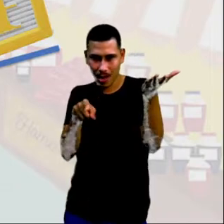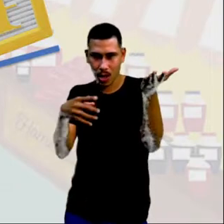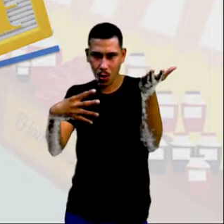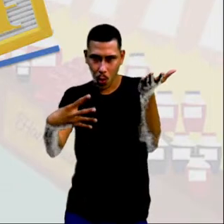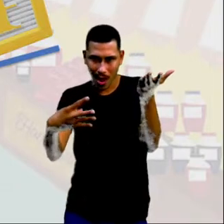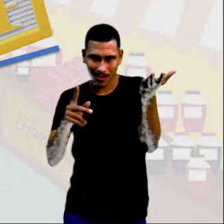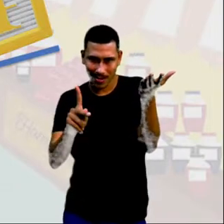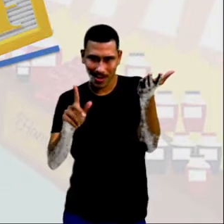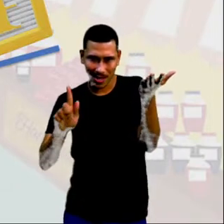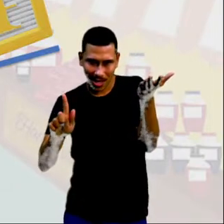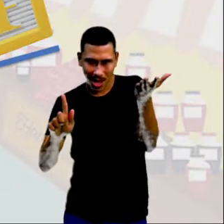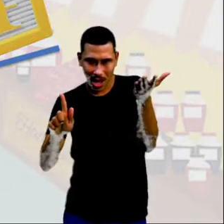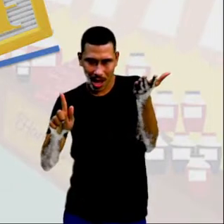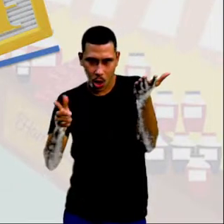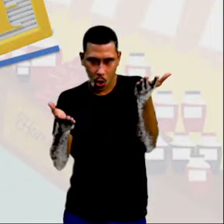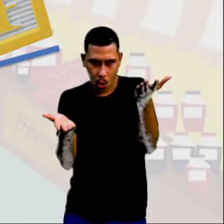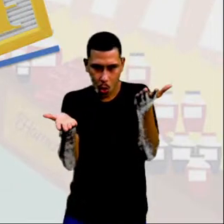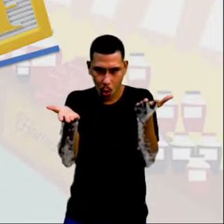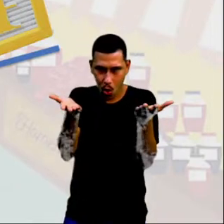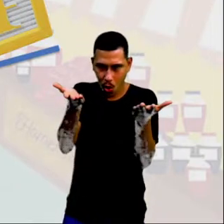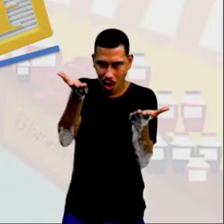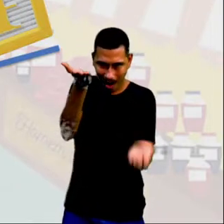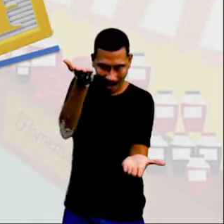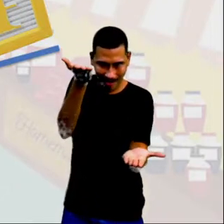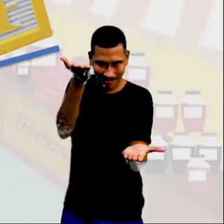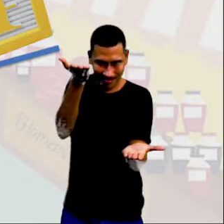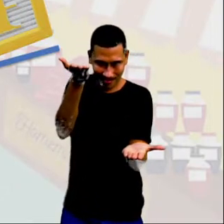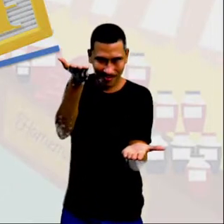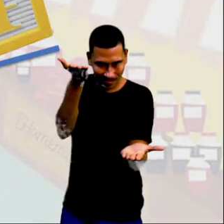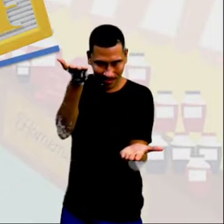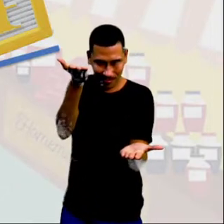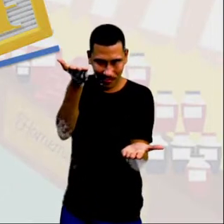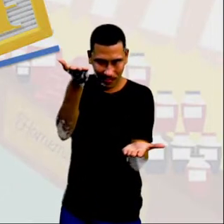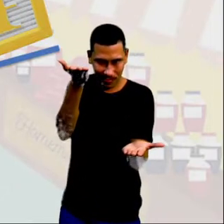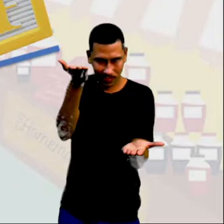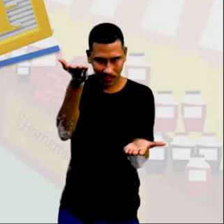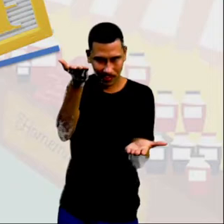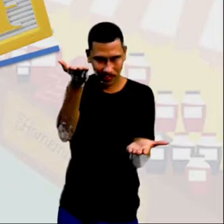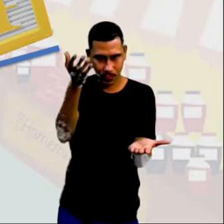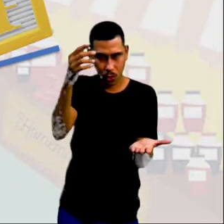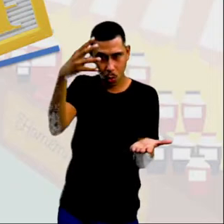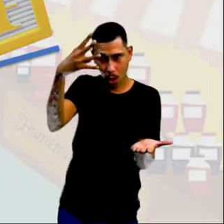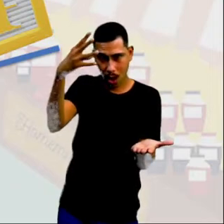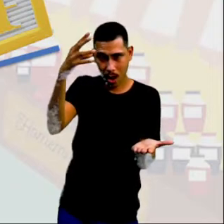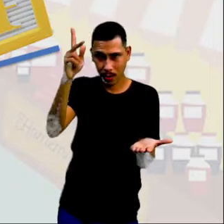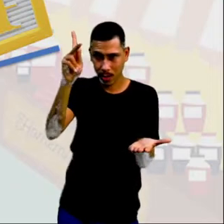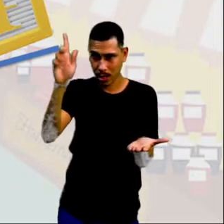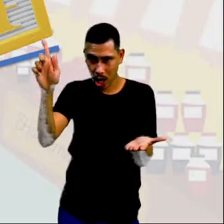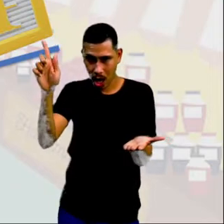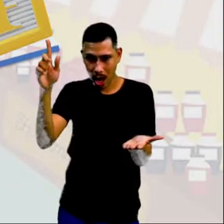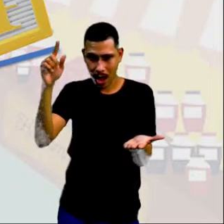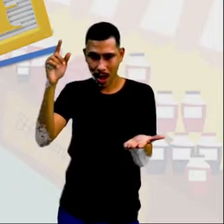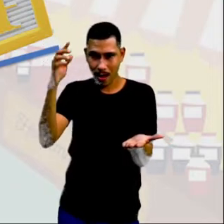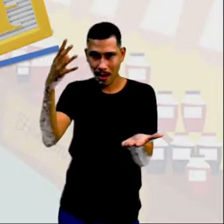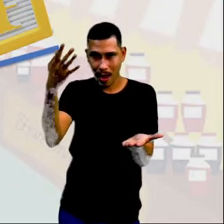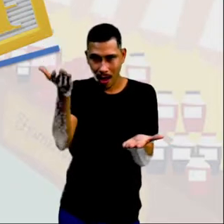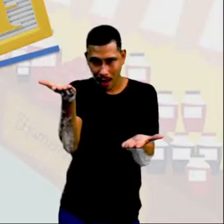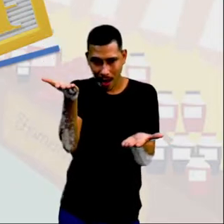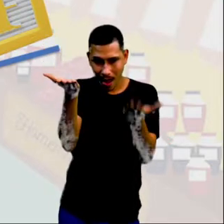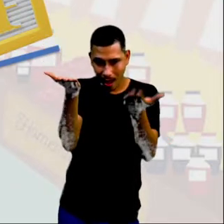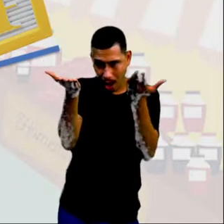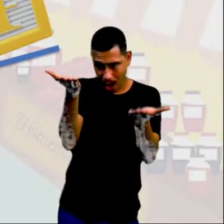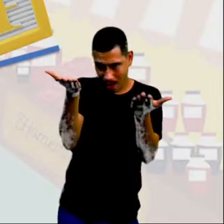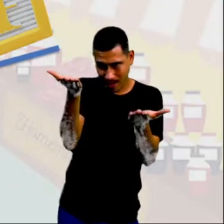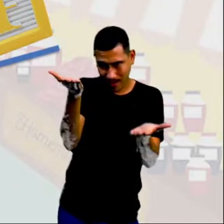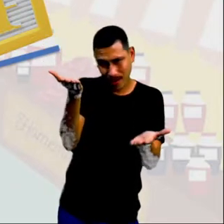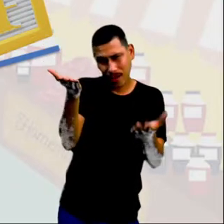estava mais baixo agora, inclusive, subiu. Tá certo? O que é que a gente tem então? A gente novamente tem um desequilíbrio, só que